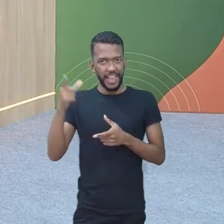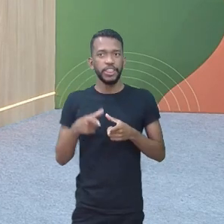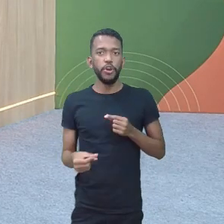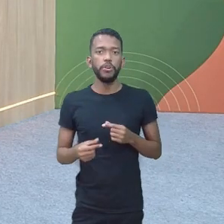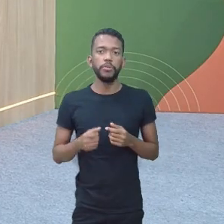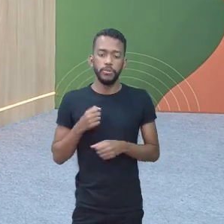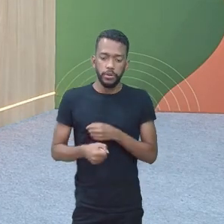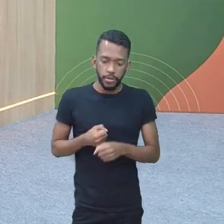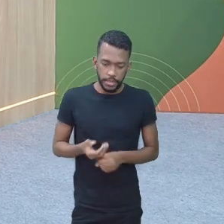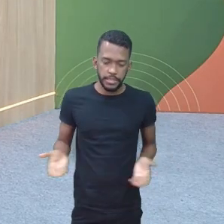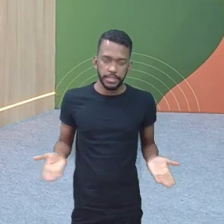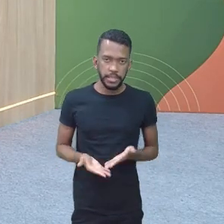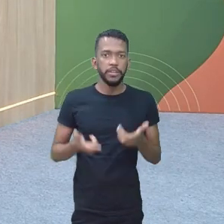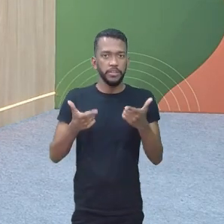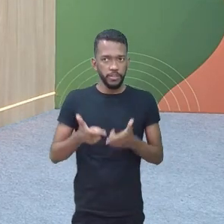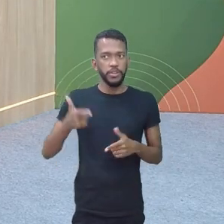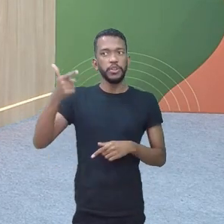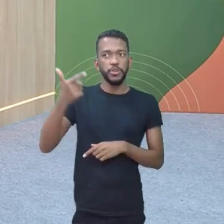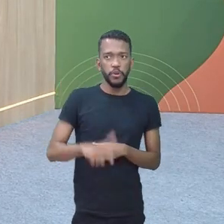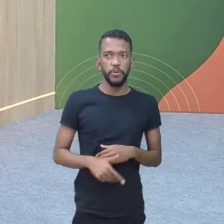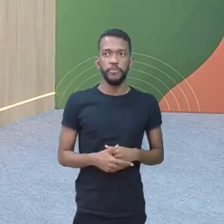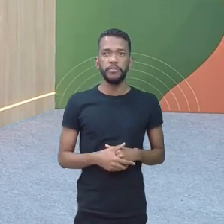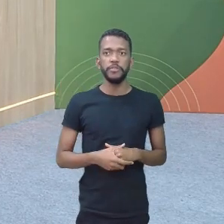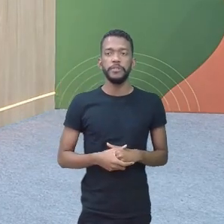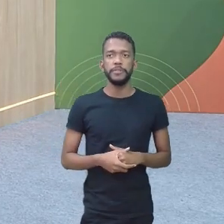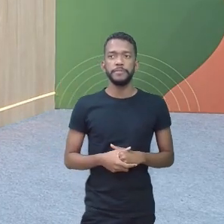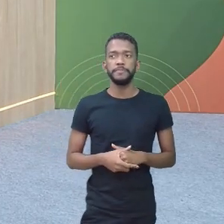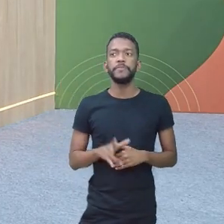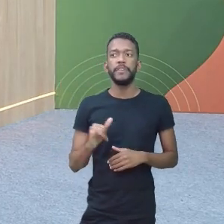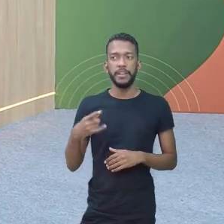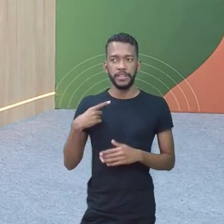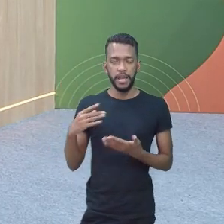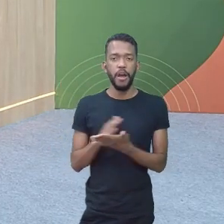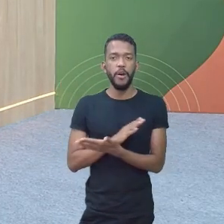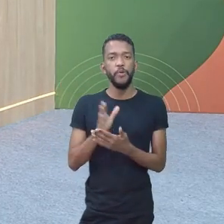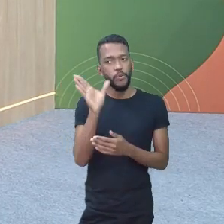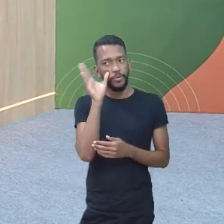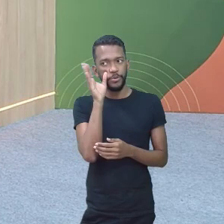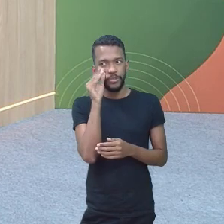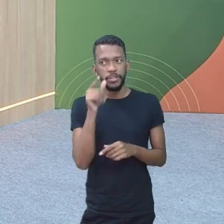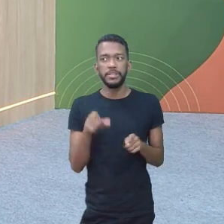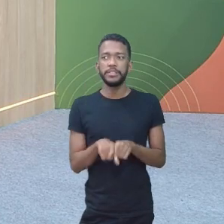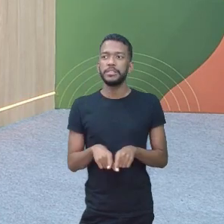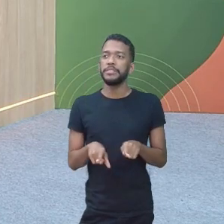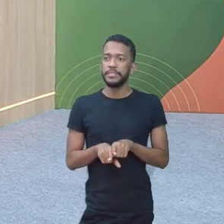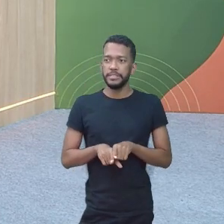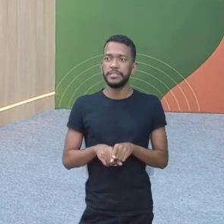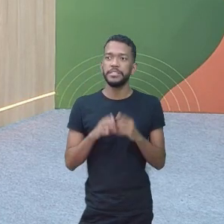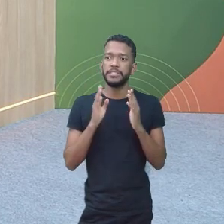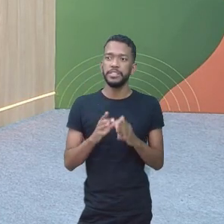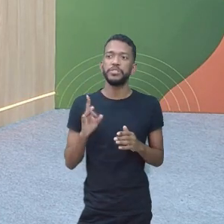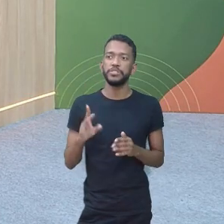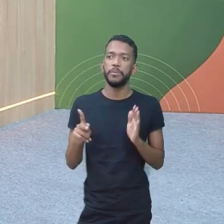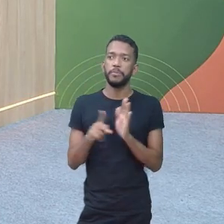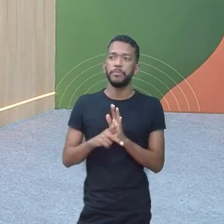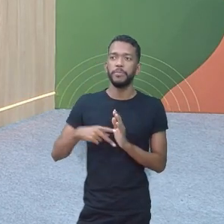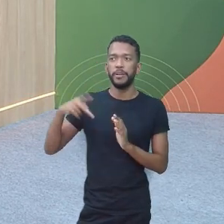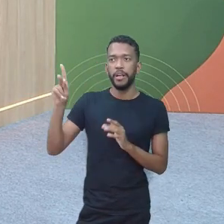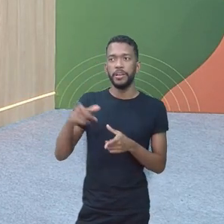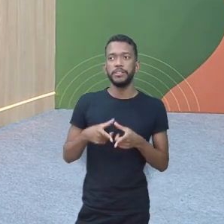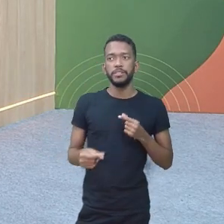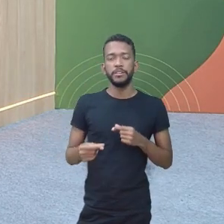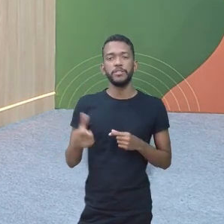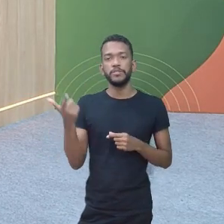Esse ano é em Tóquio novamente, e aí a gente vai ter algumas curiosidades que só os japoneses